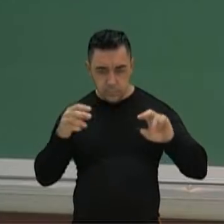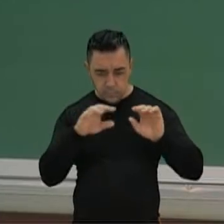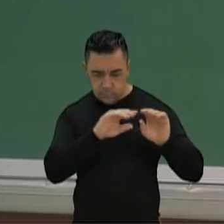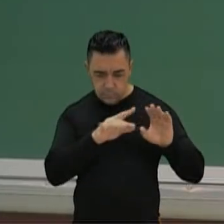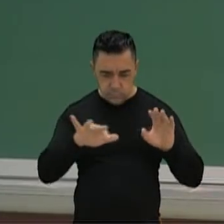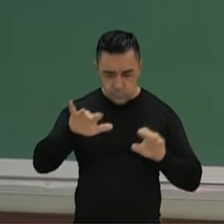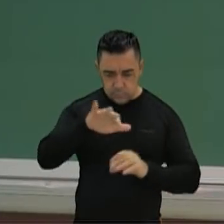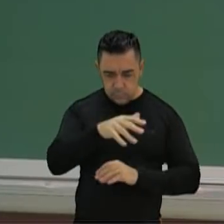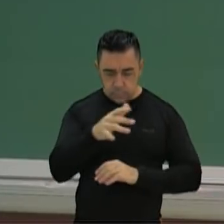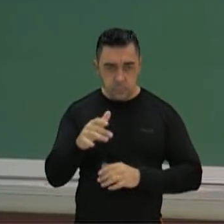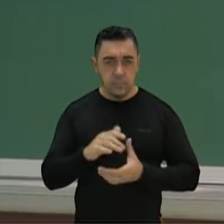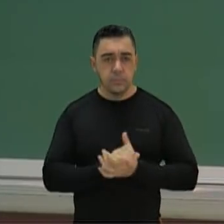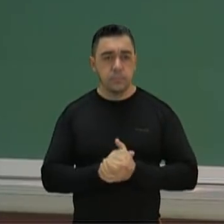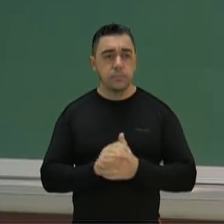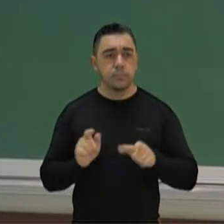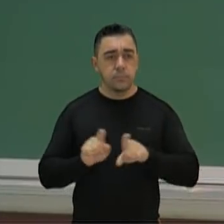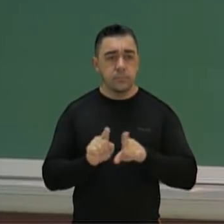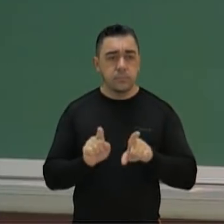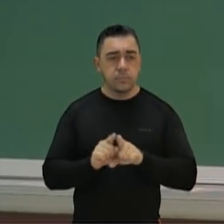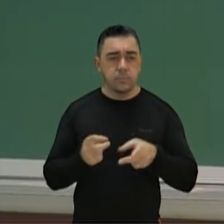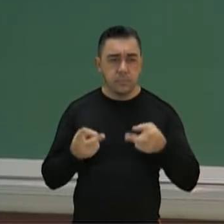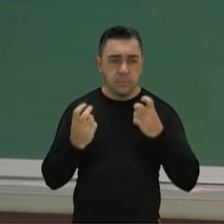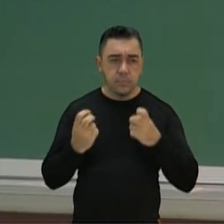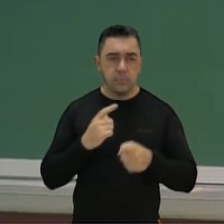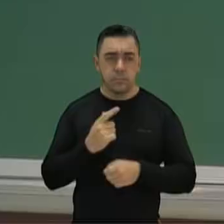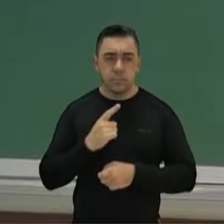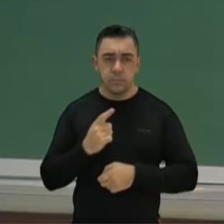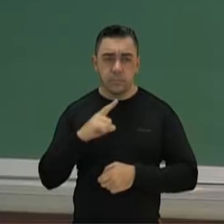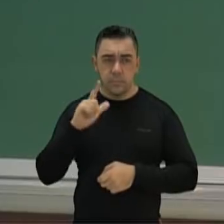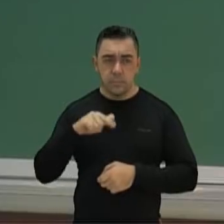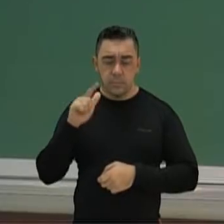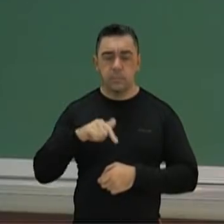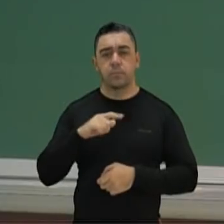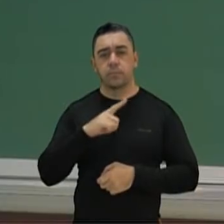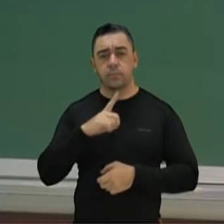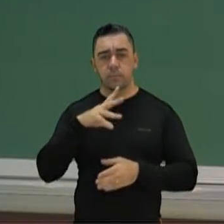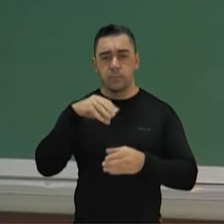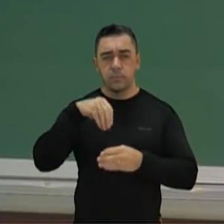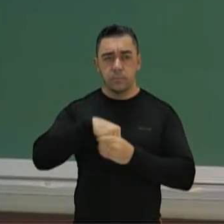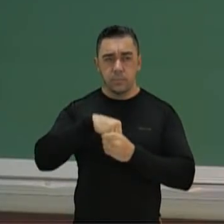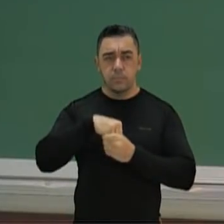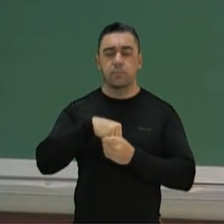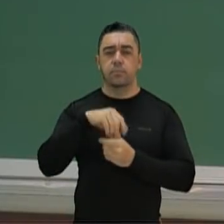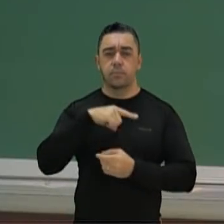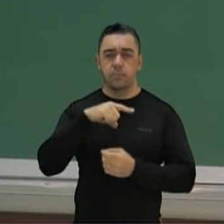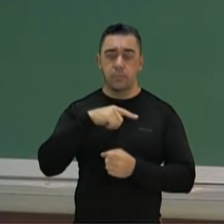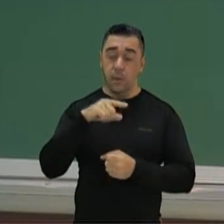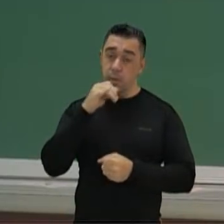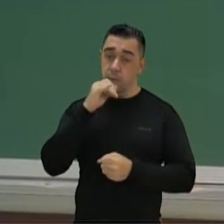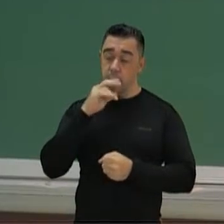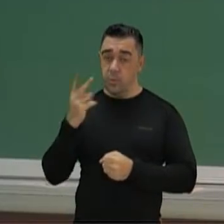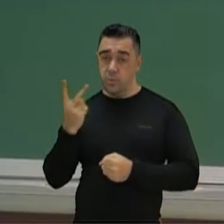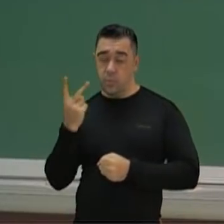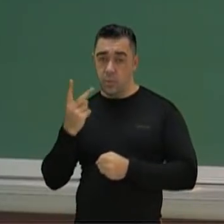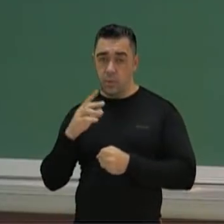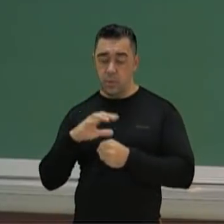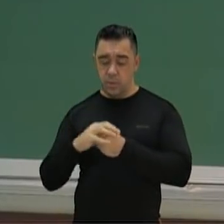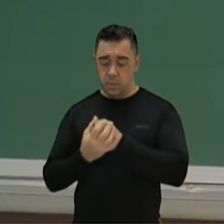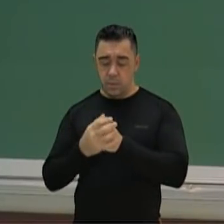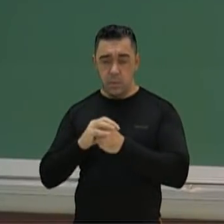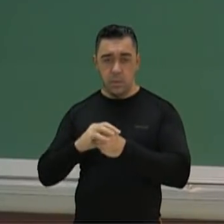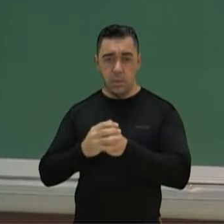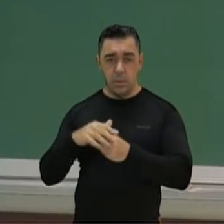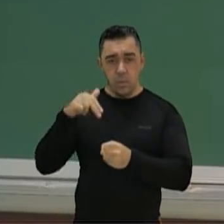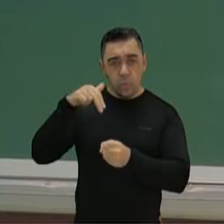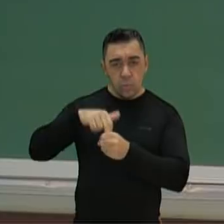estão presentes nas três também, e o material genético que está lá no interior do núcleo, no caso das duas células